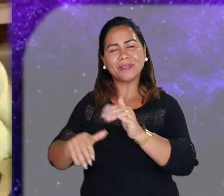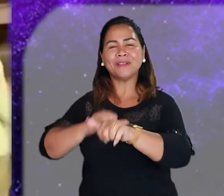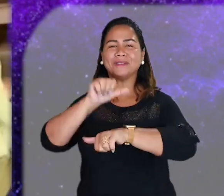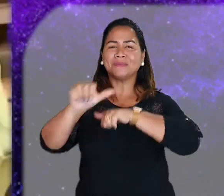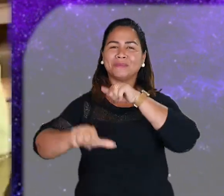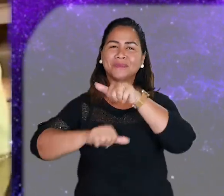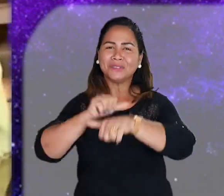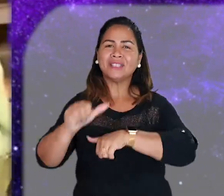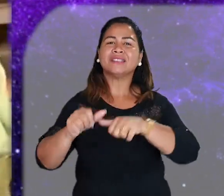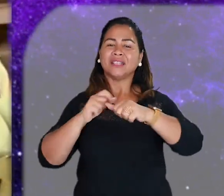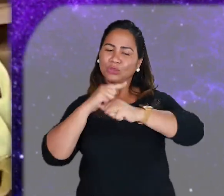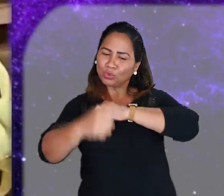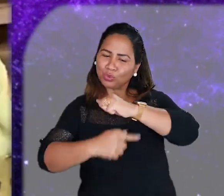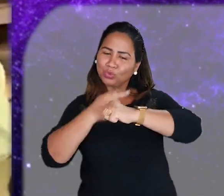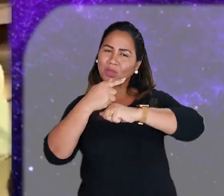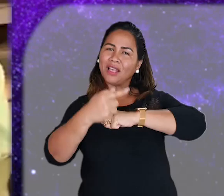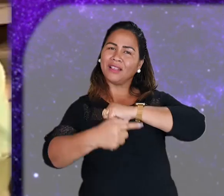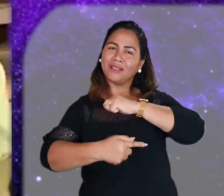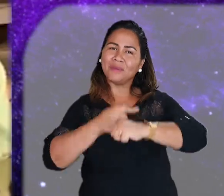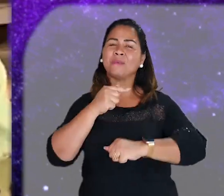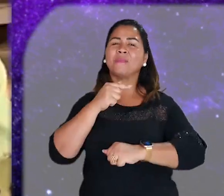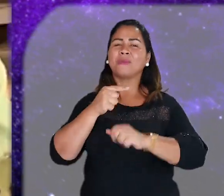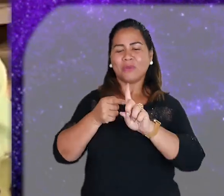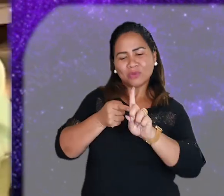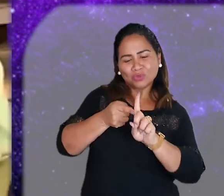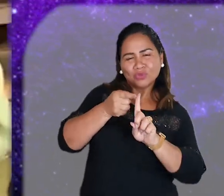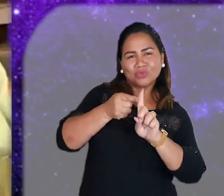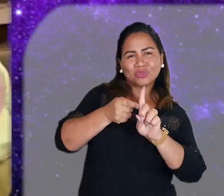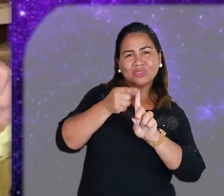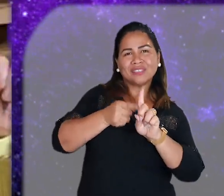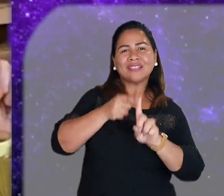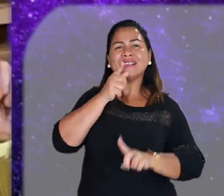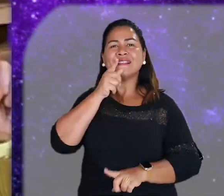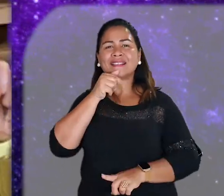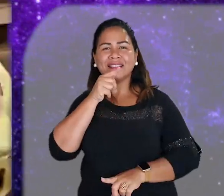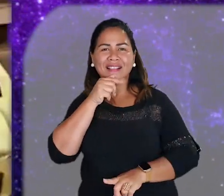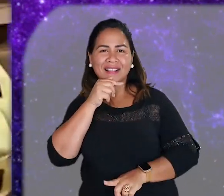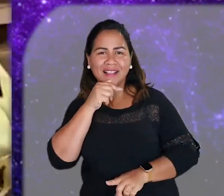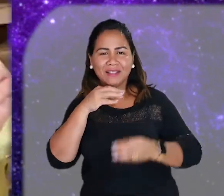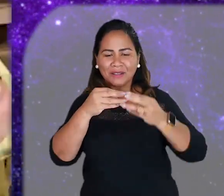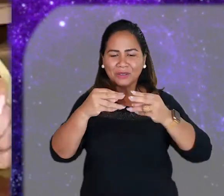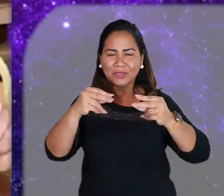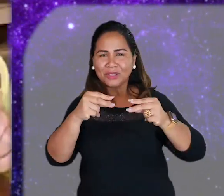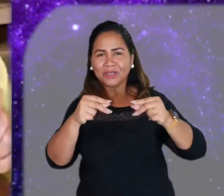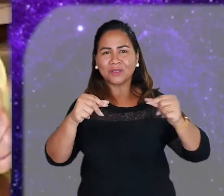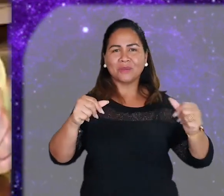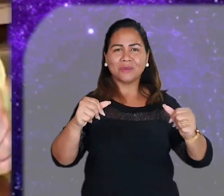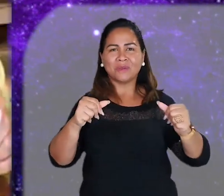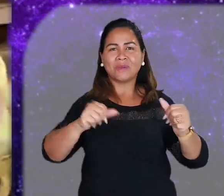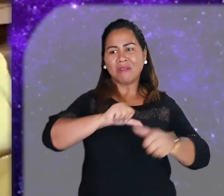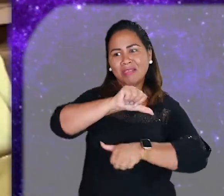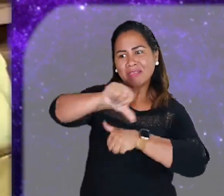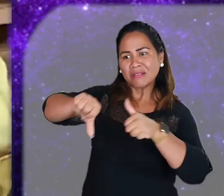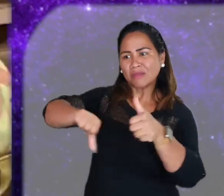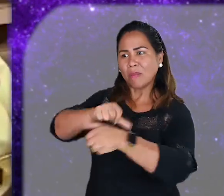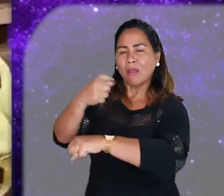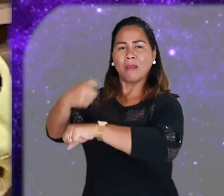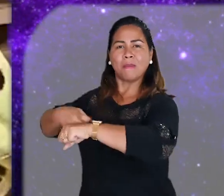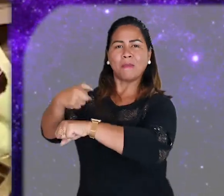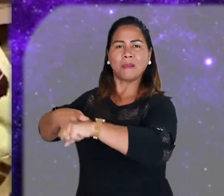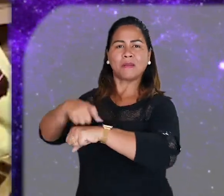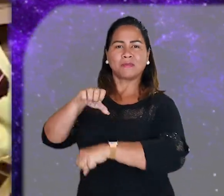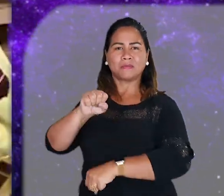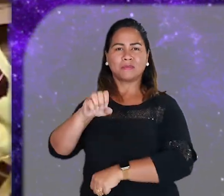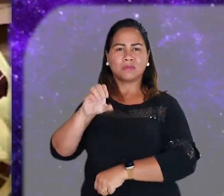é um processo de mudança atômica de mudança de temperatura de estado líquido